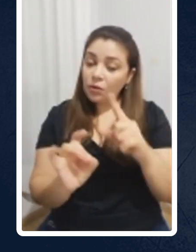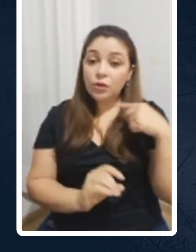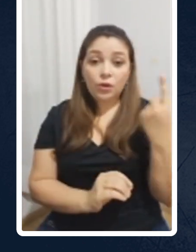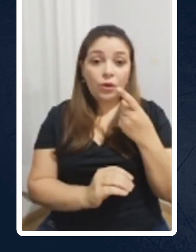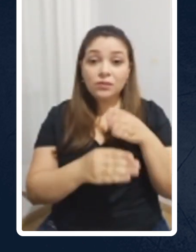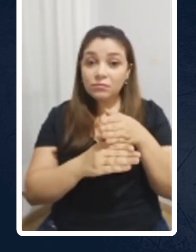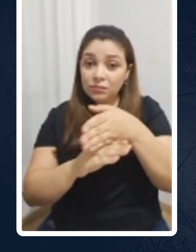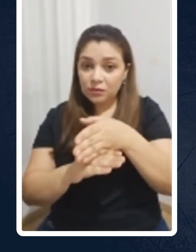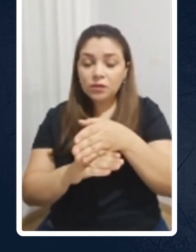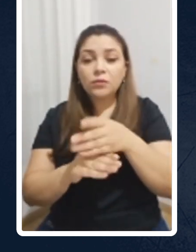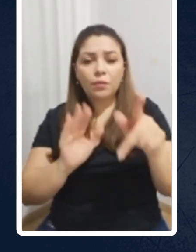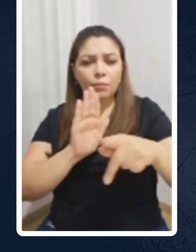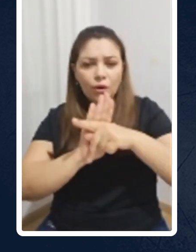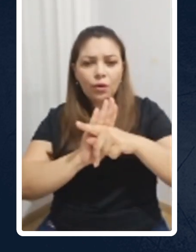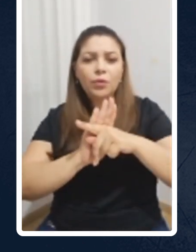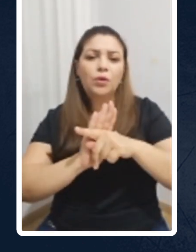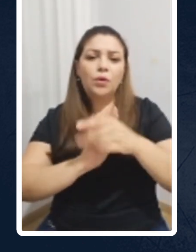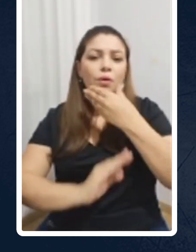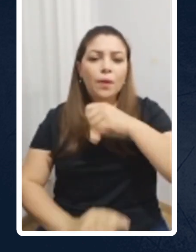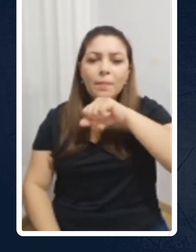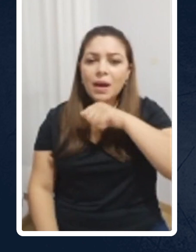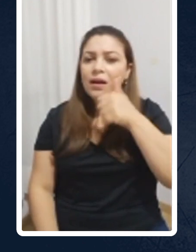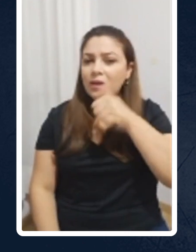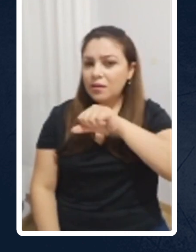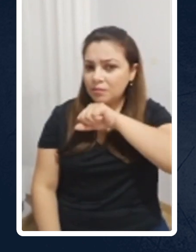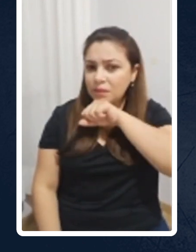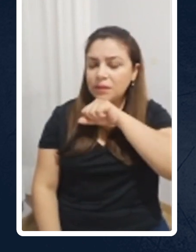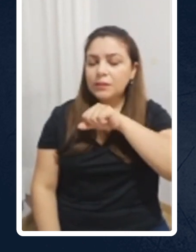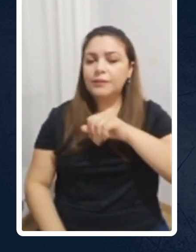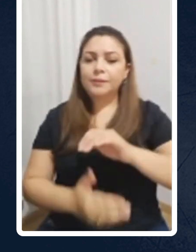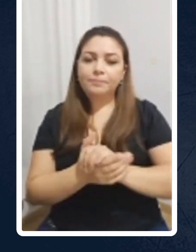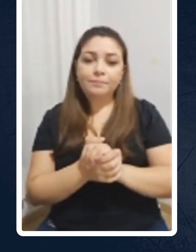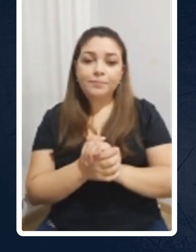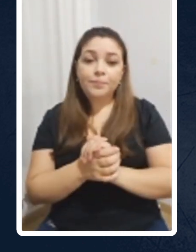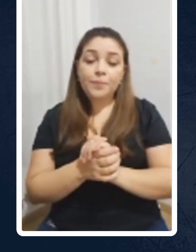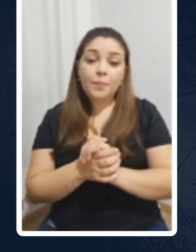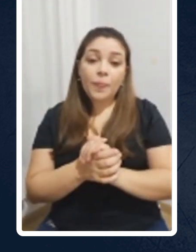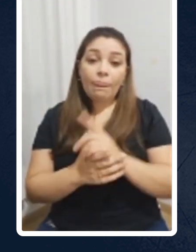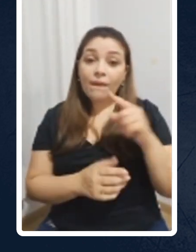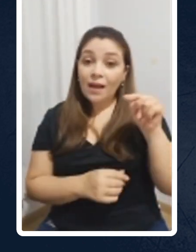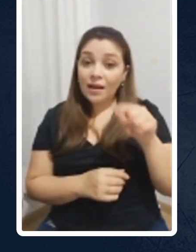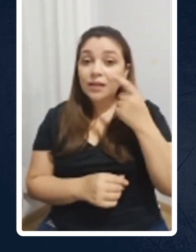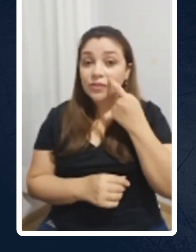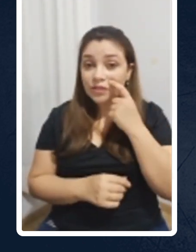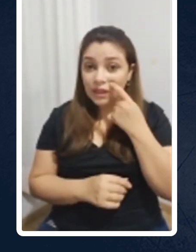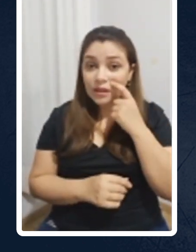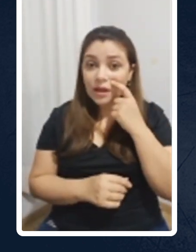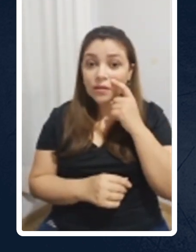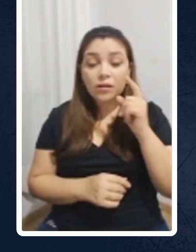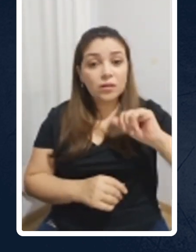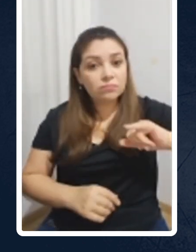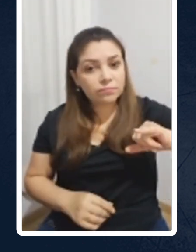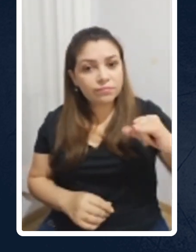escola, que era a referência latino-americana, ela nos deu todas as oportunidades para